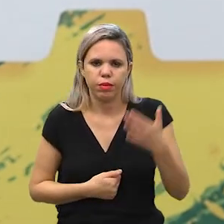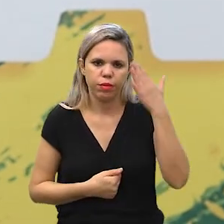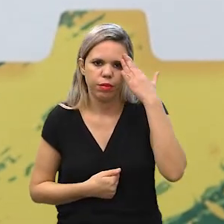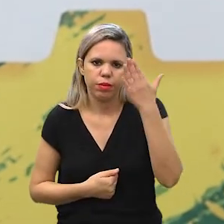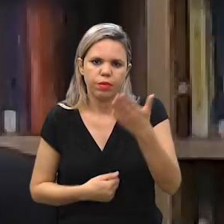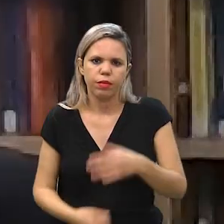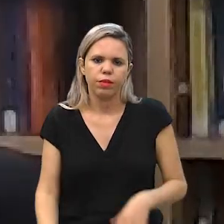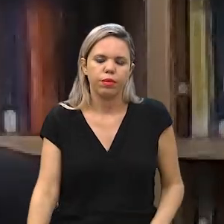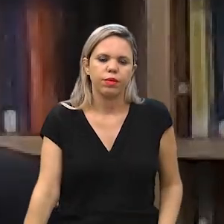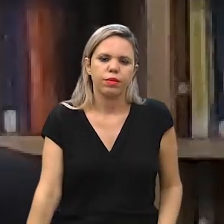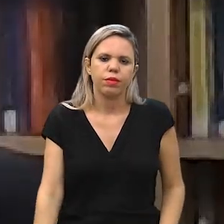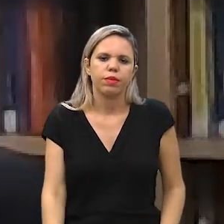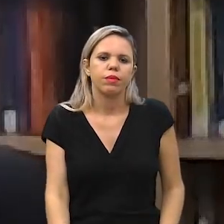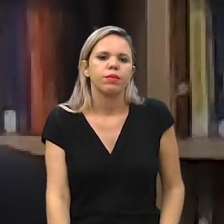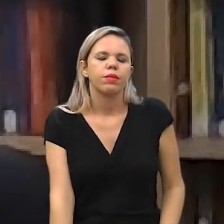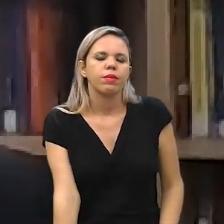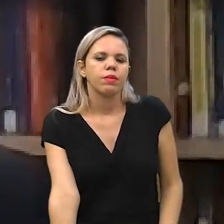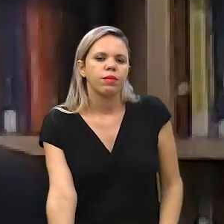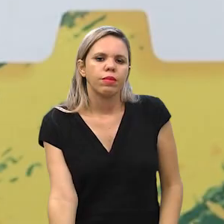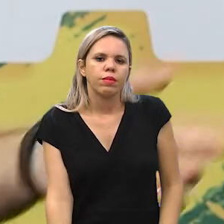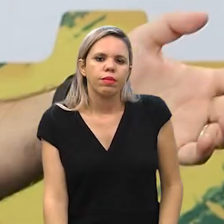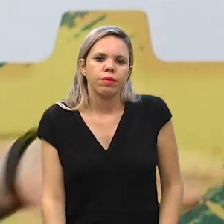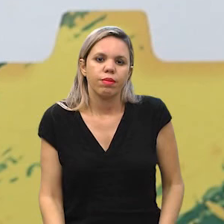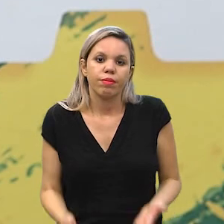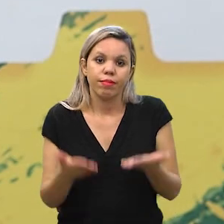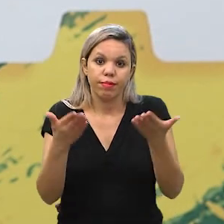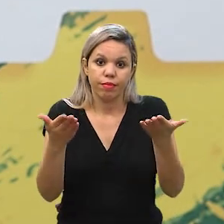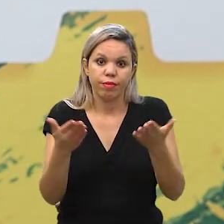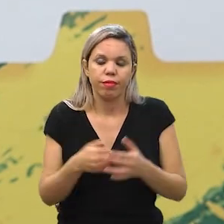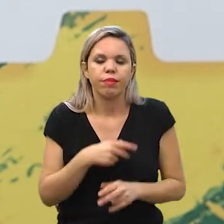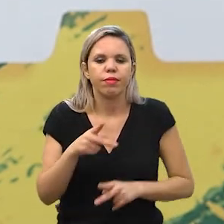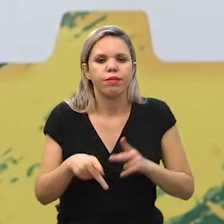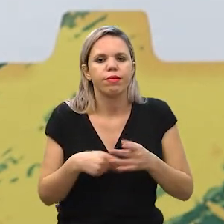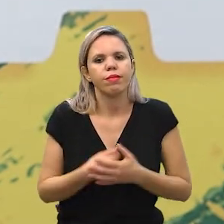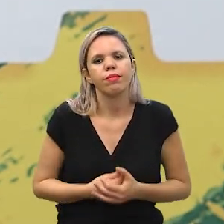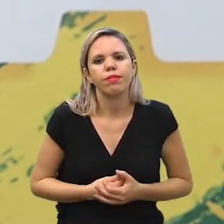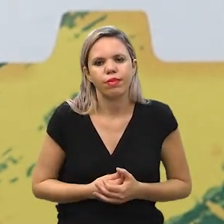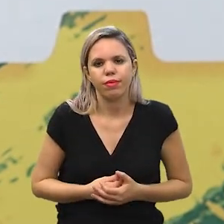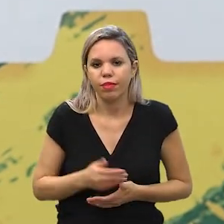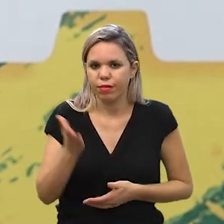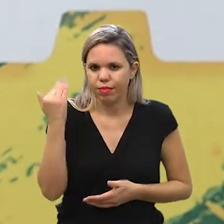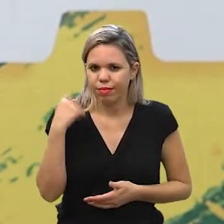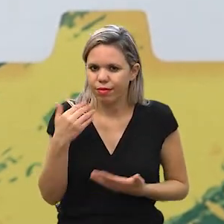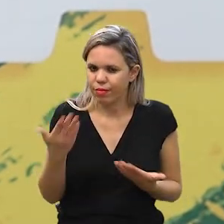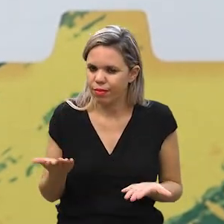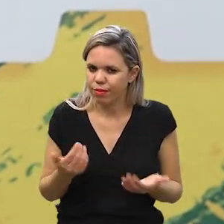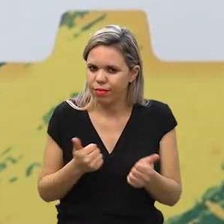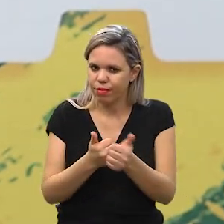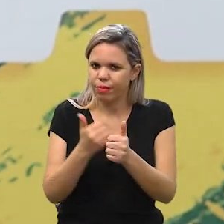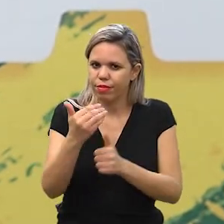obrigado, Alexandre. Obrigado, um abraço. É isso aí, pessoal. Então já sabem, né?